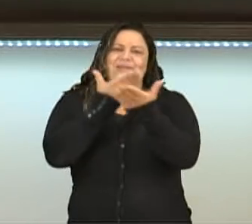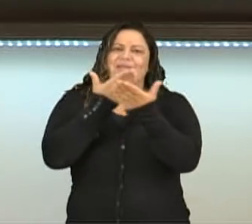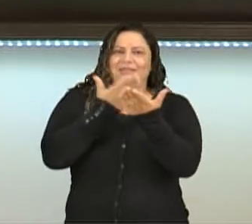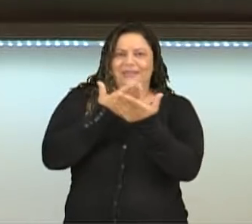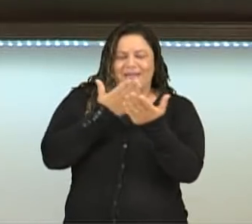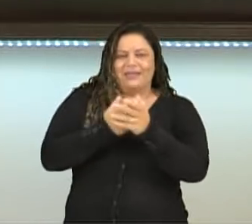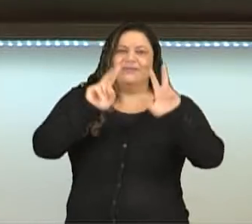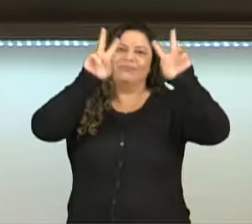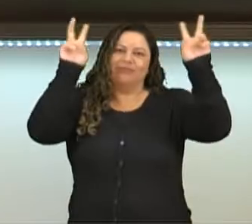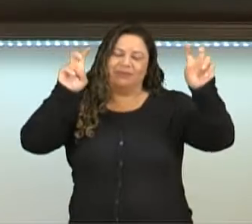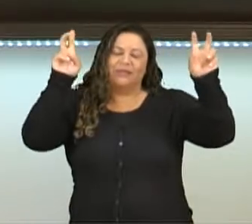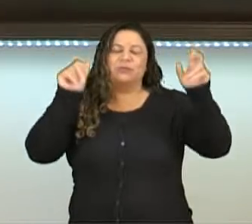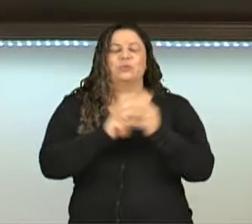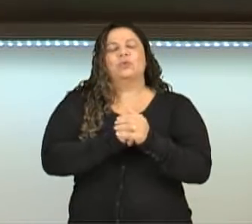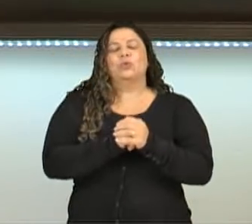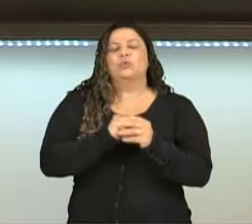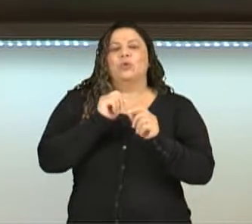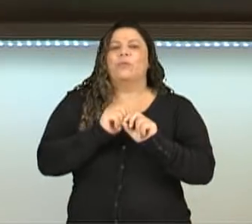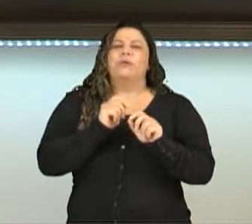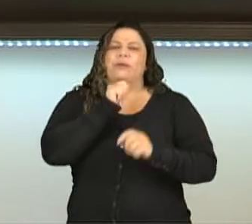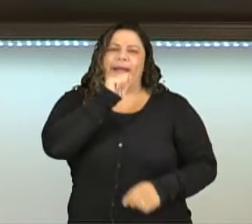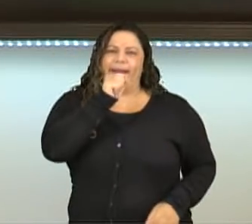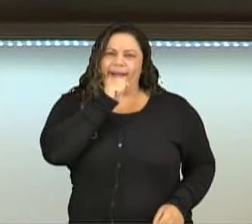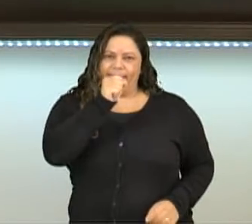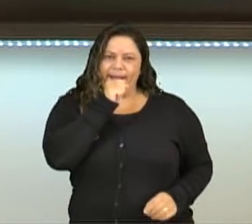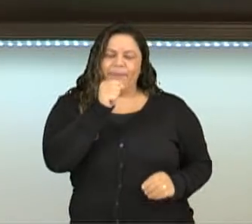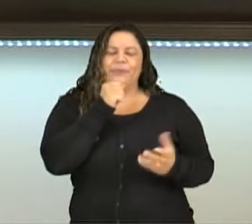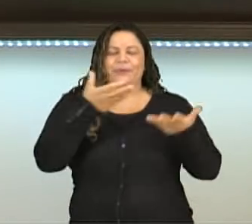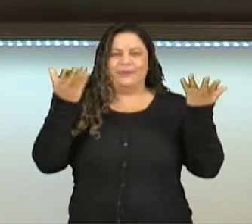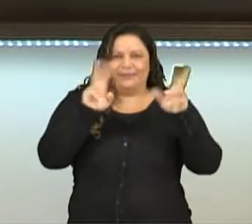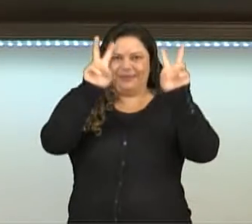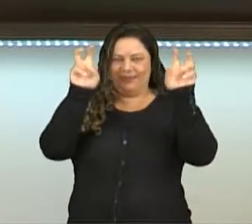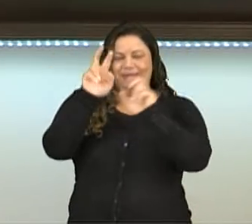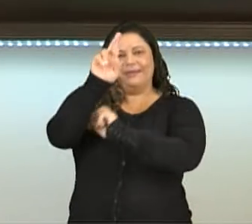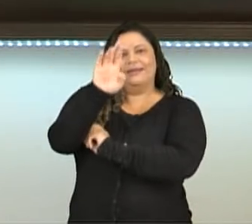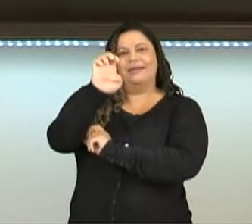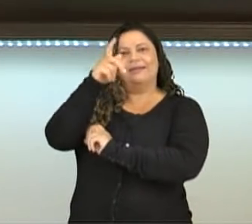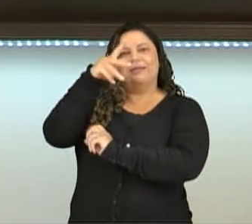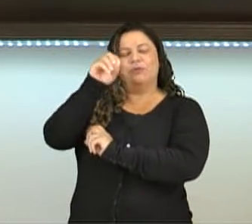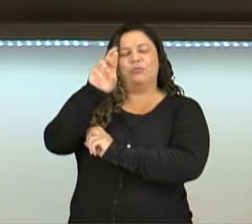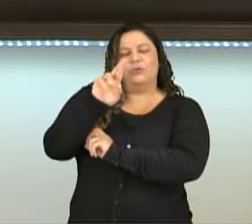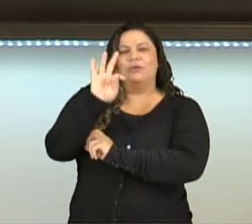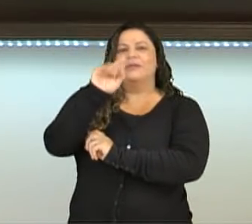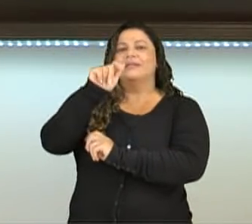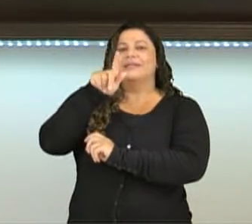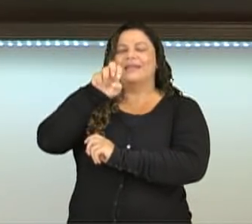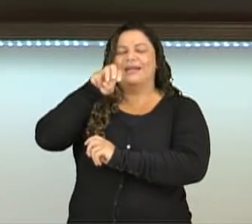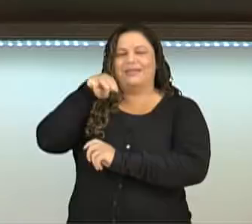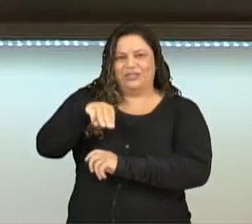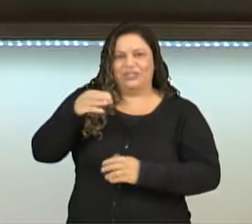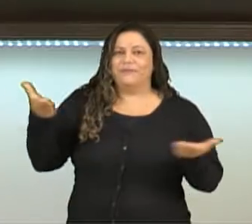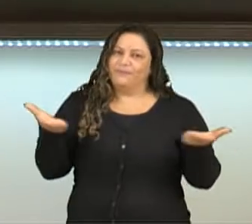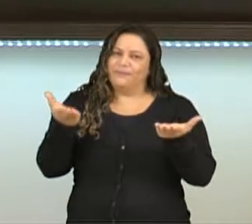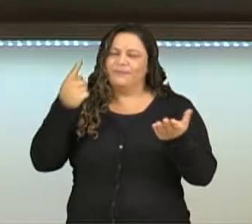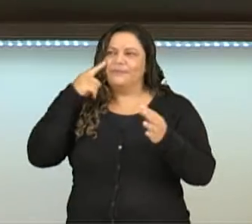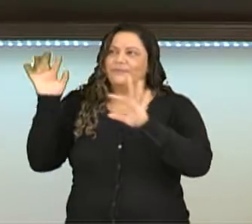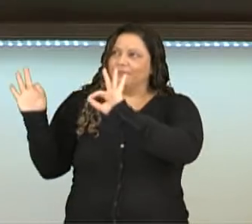sobre reportagem. Então, vamos aos slides de hoje, aos objetivos desta aula?